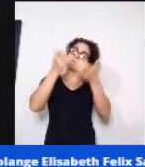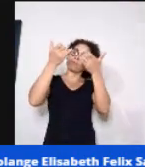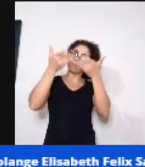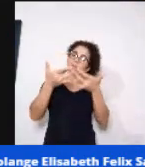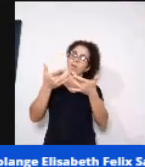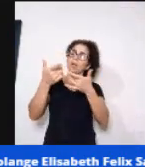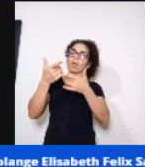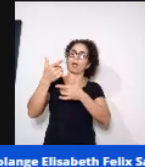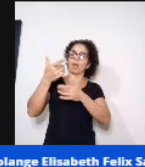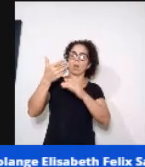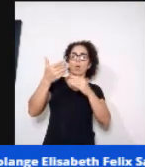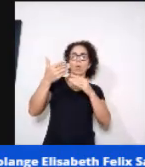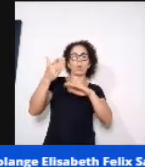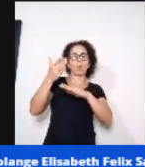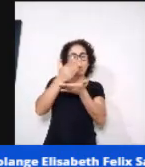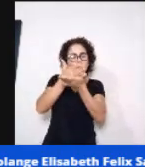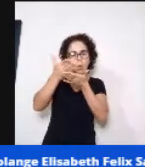começo, dói,